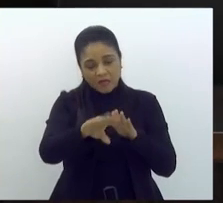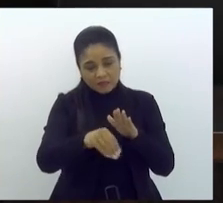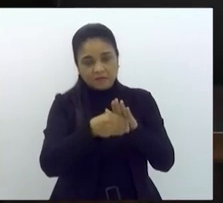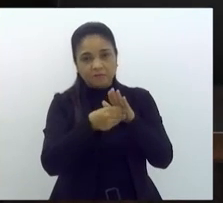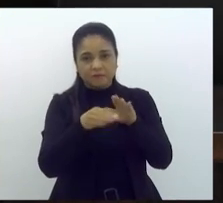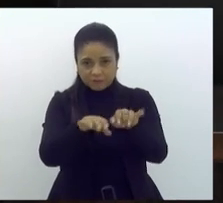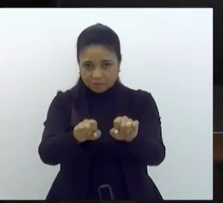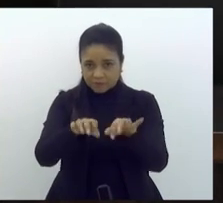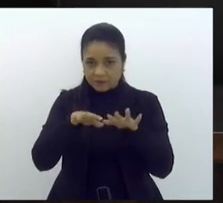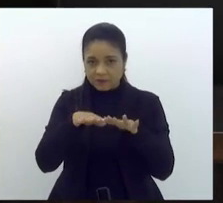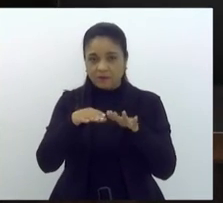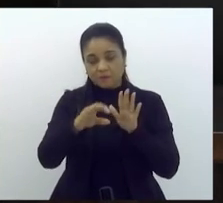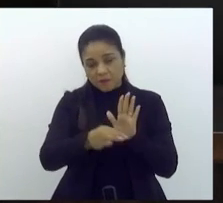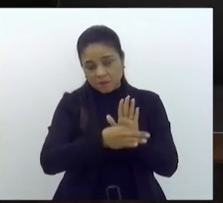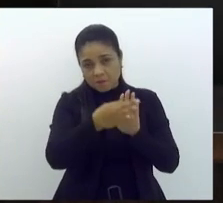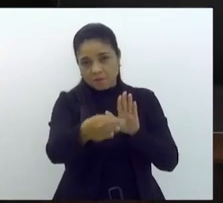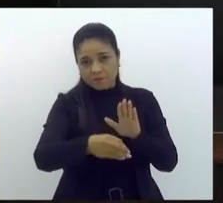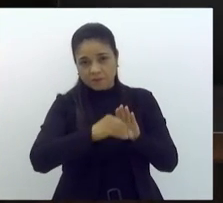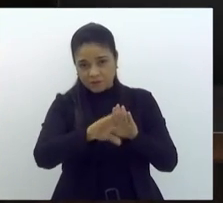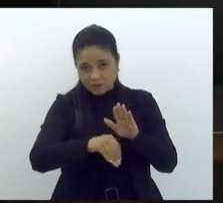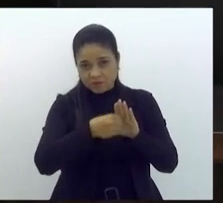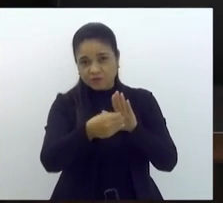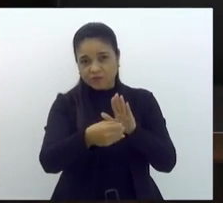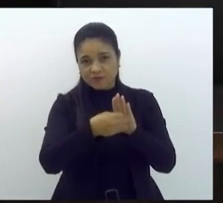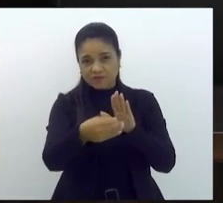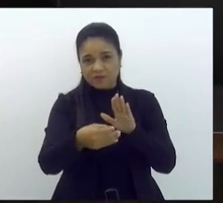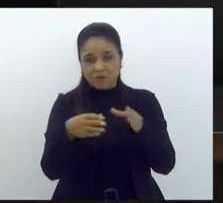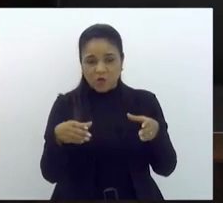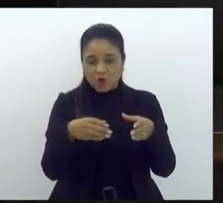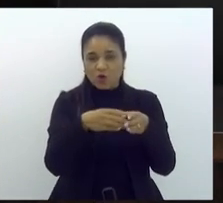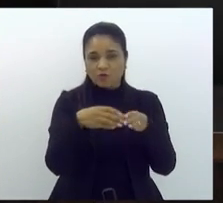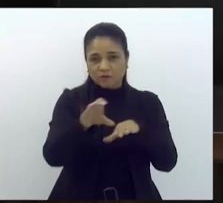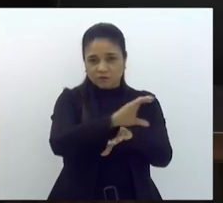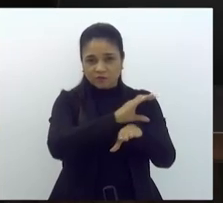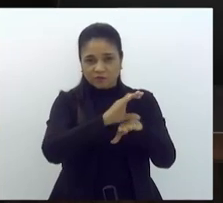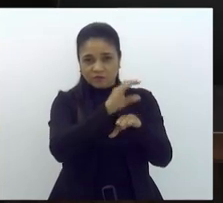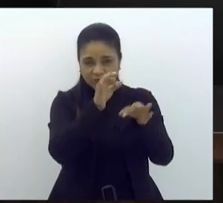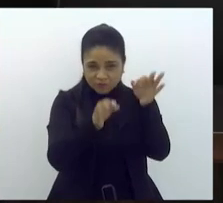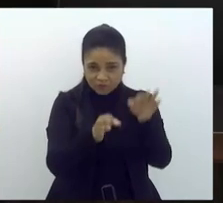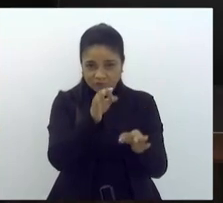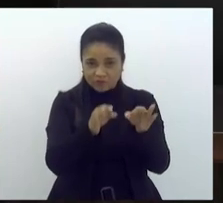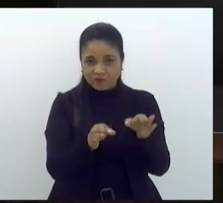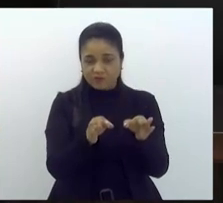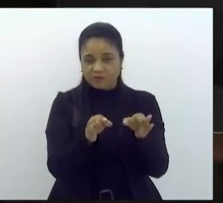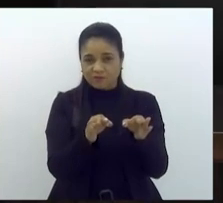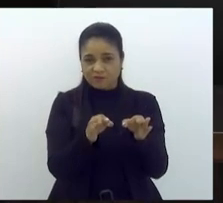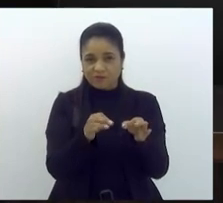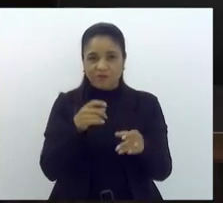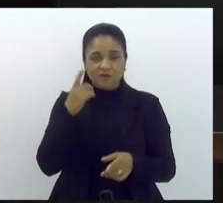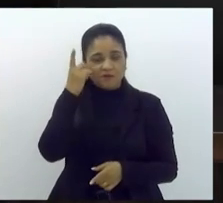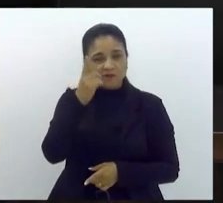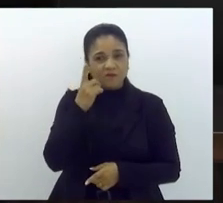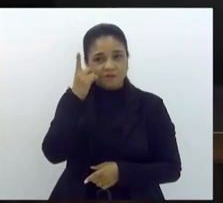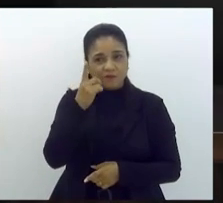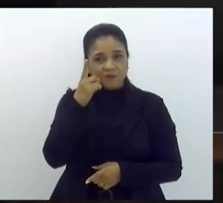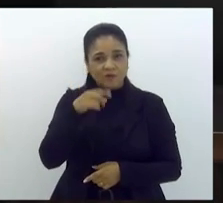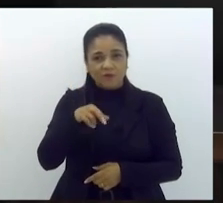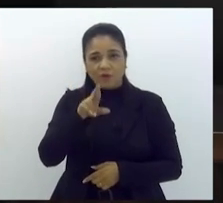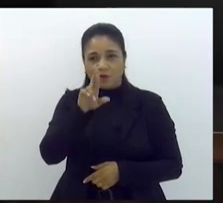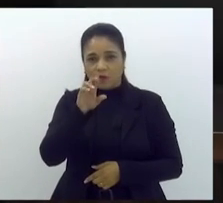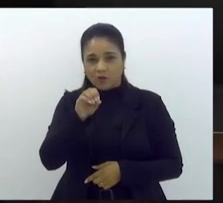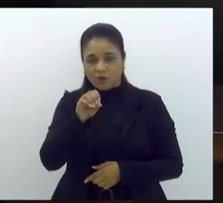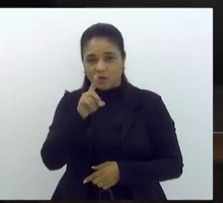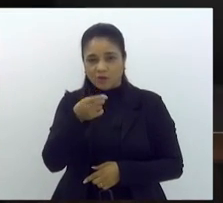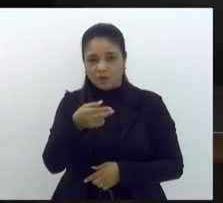para emitir parecer pela comissão de constituição e justiça Deputado Rodrigo